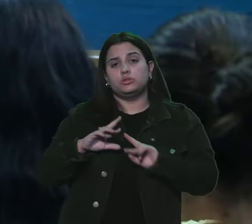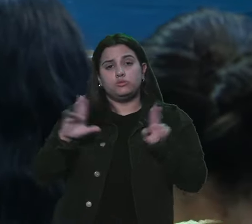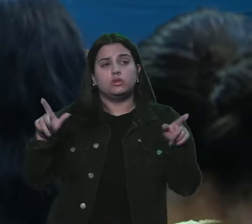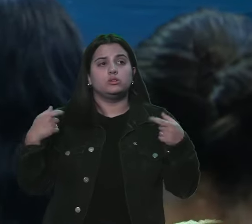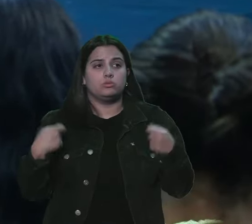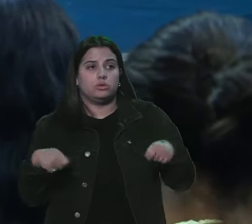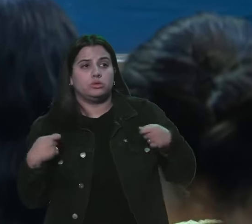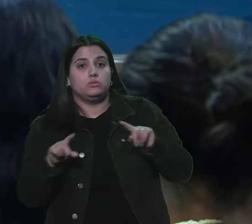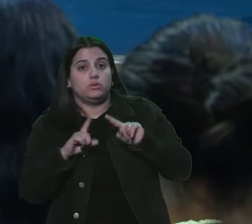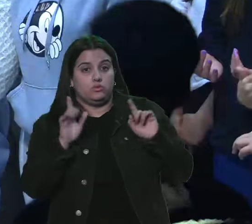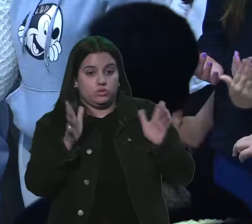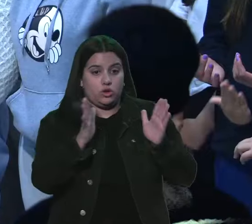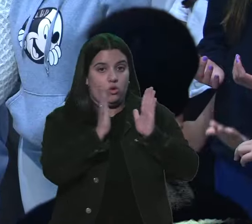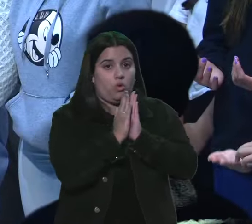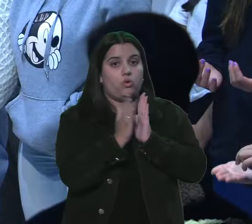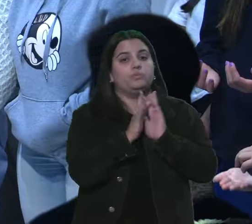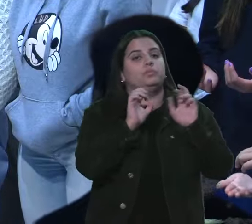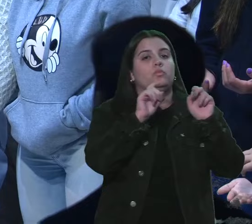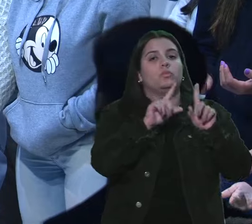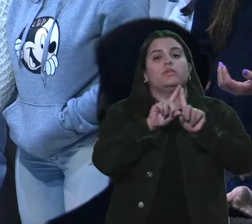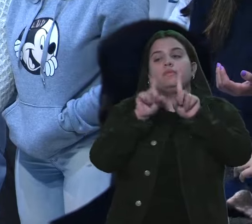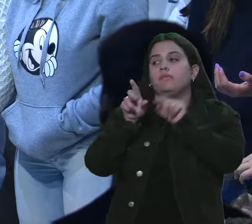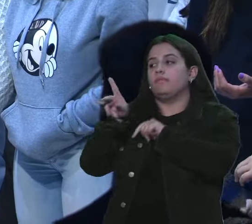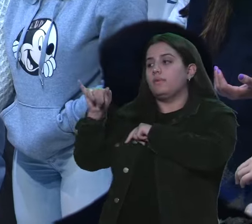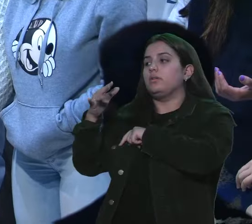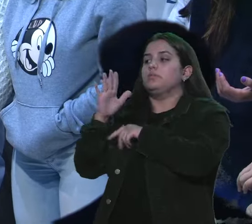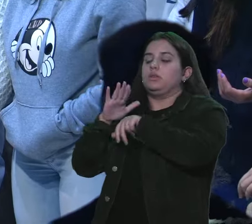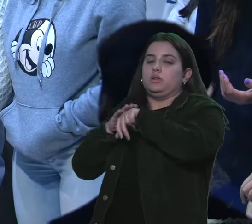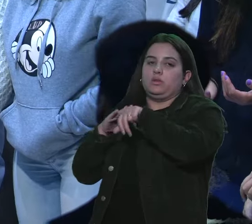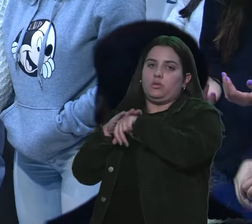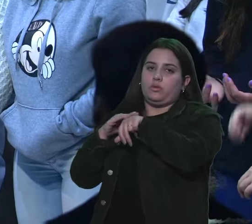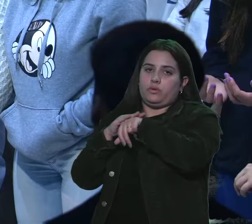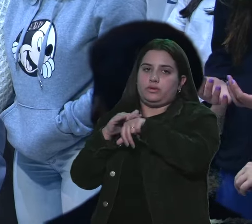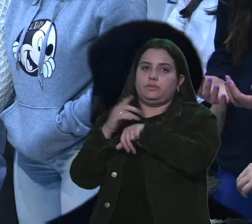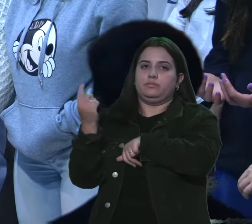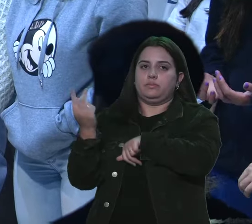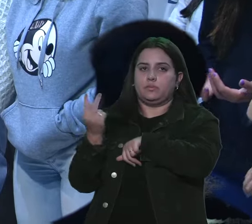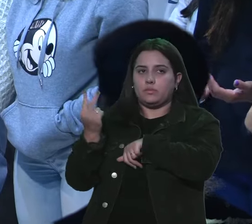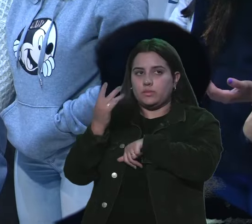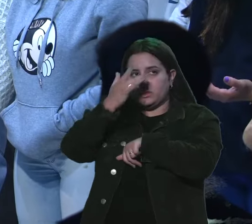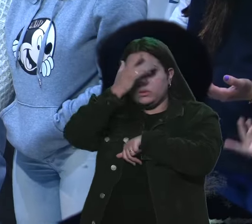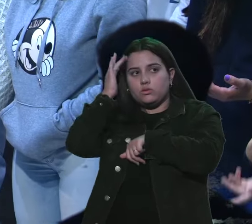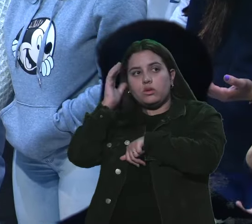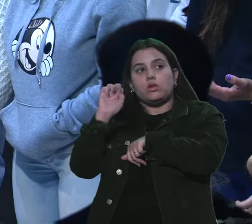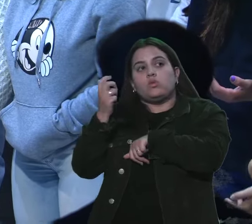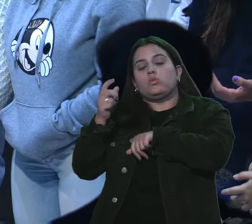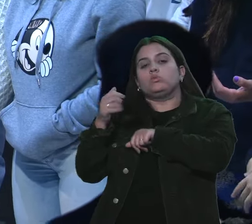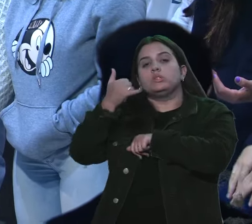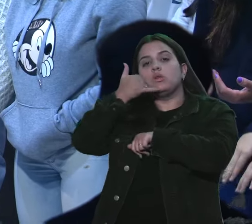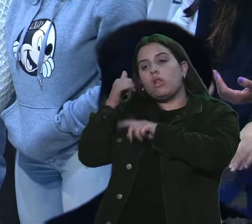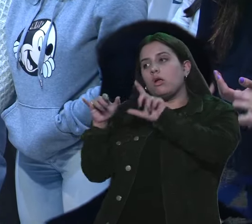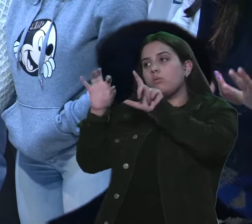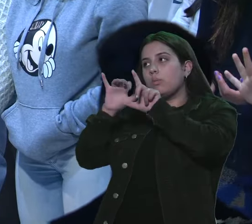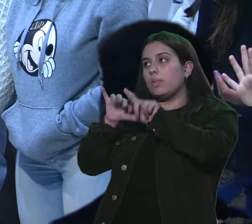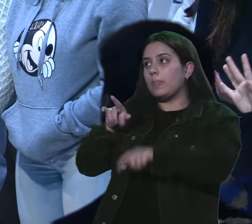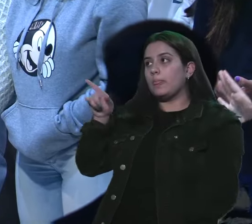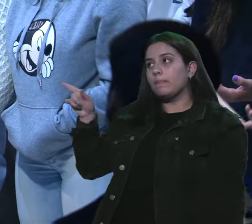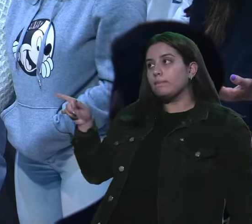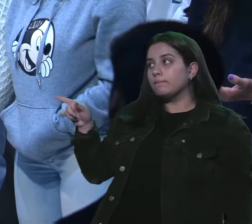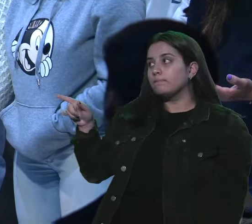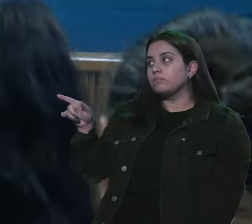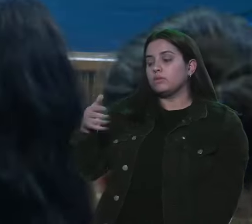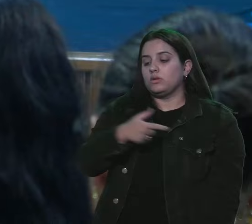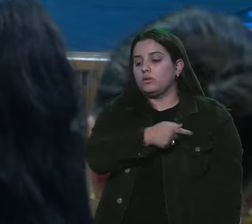orar, vem falar com esse povo aqui, ou volta para o lugar, pega o celular e aponta para aquele QR Code, que durante a semana,